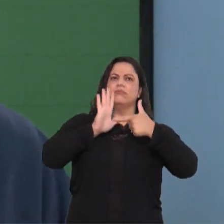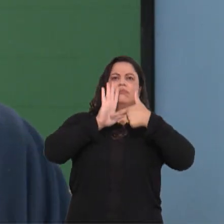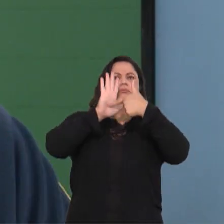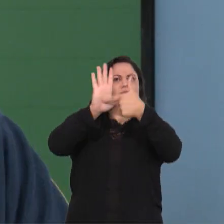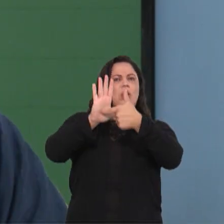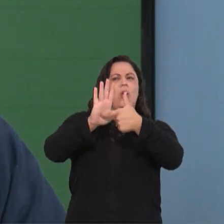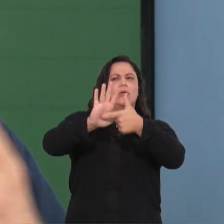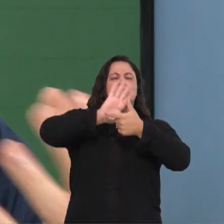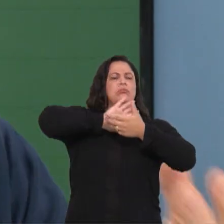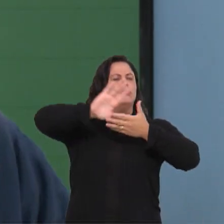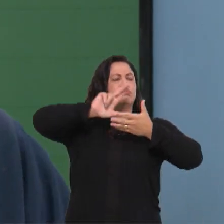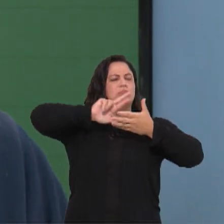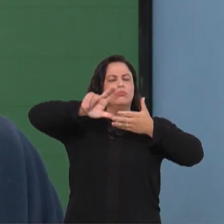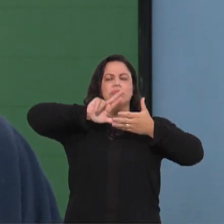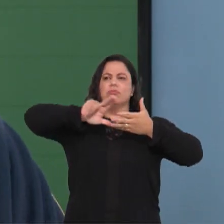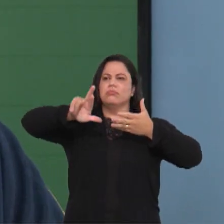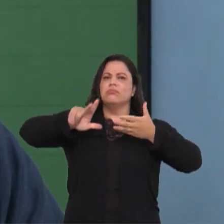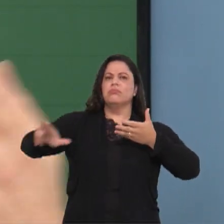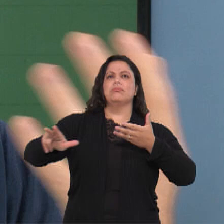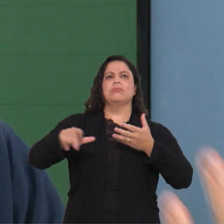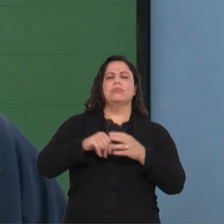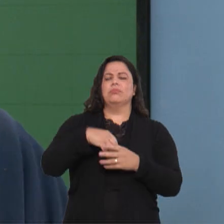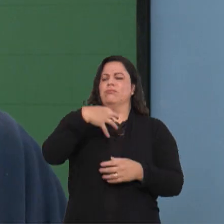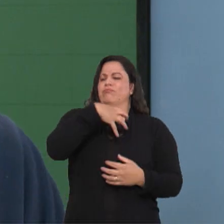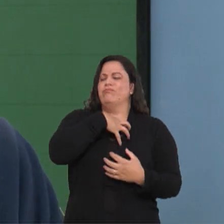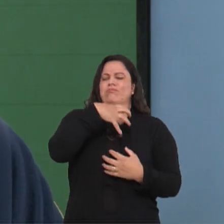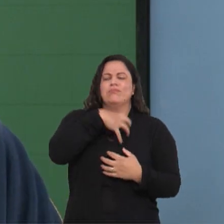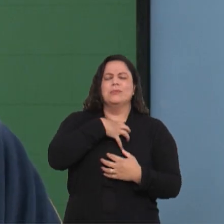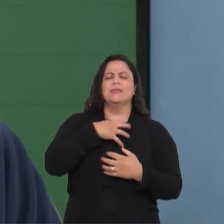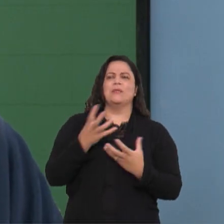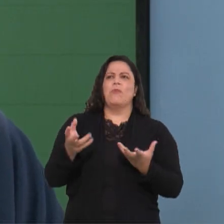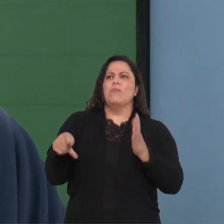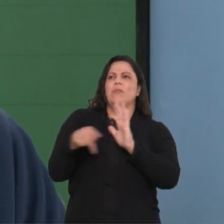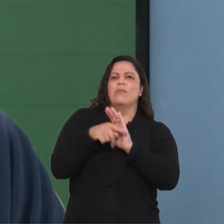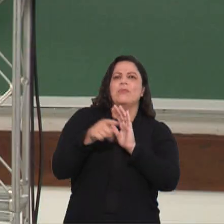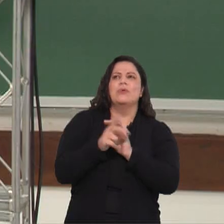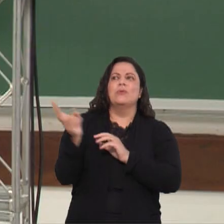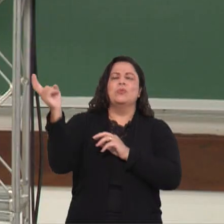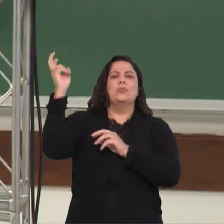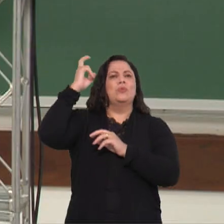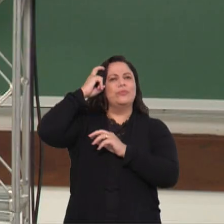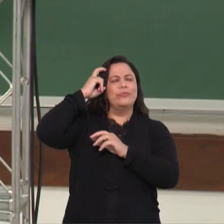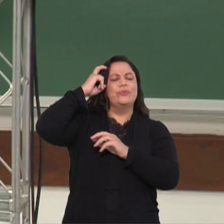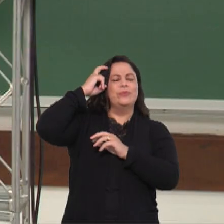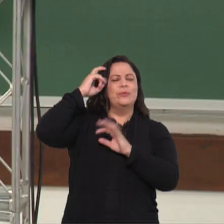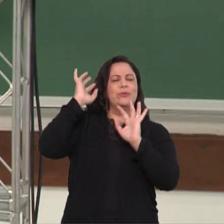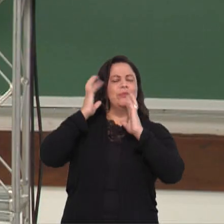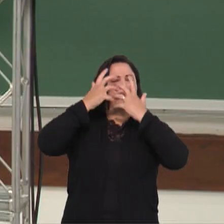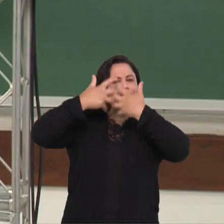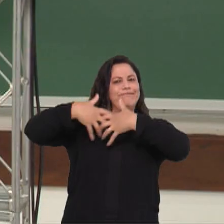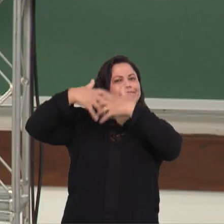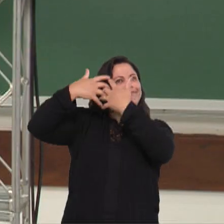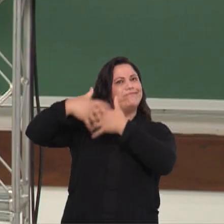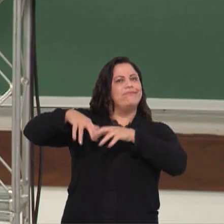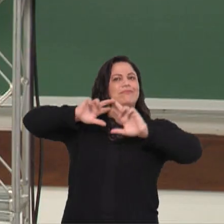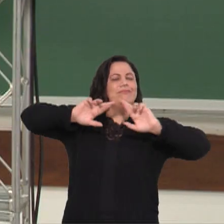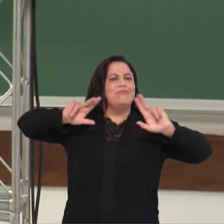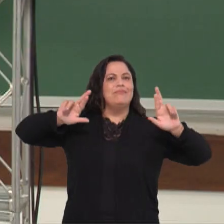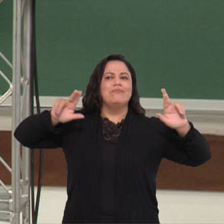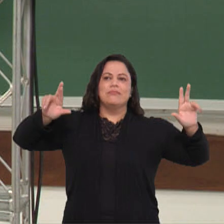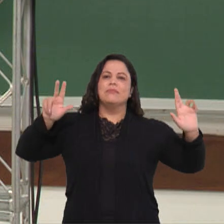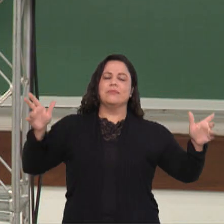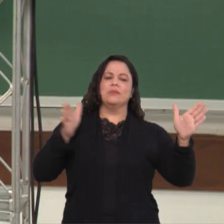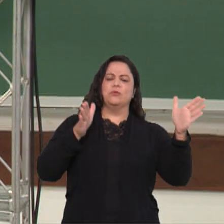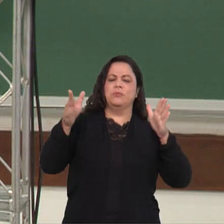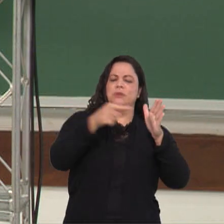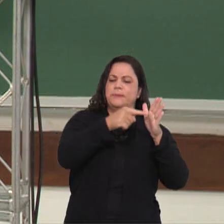a condição, né, que vivia, a plena condição cultural e intelectual que o Egito se encontrava durante o período do